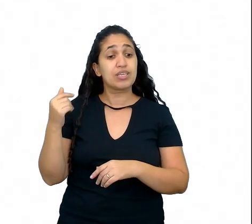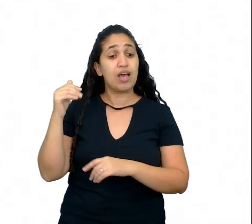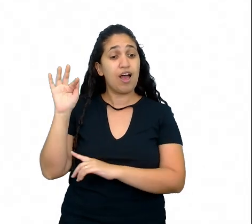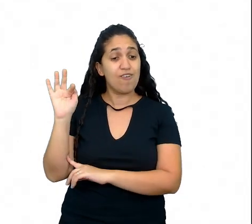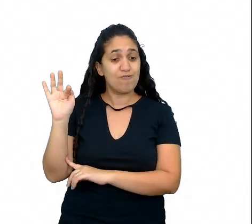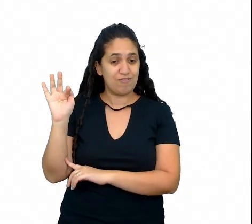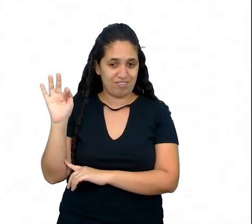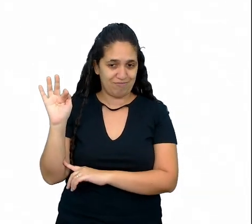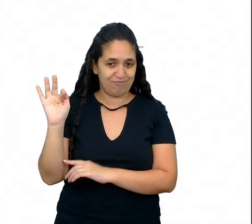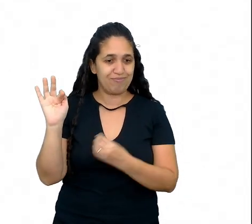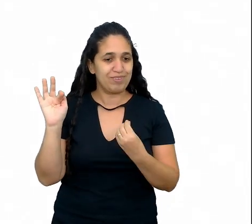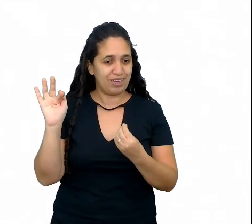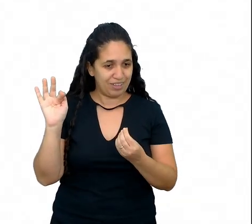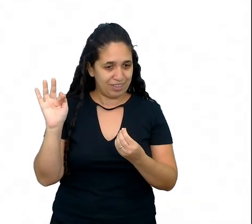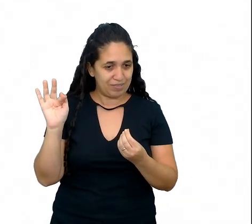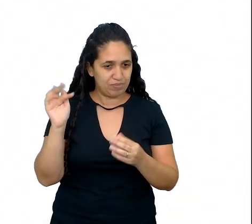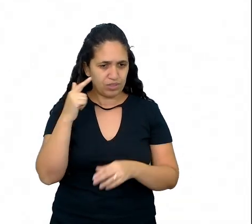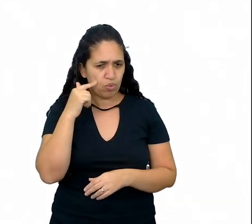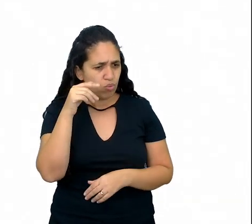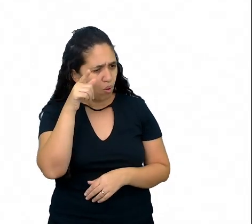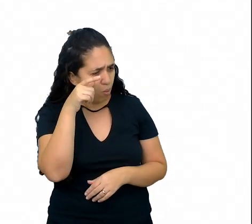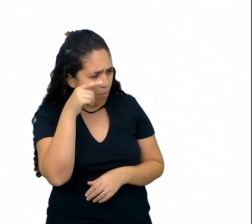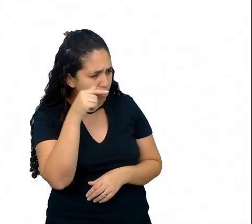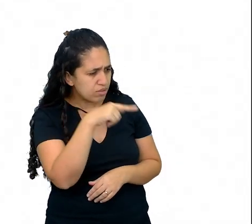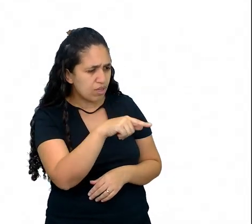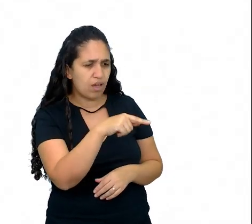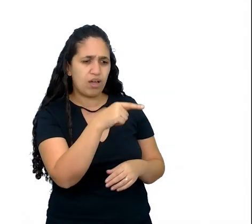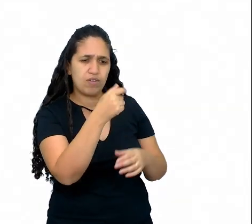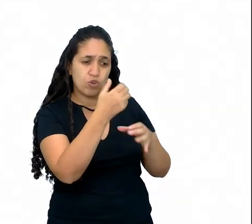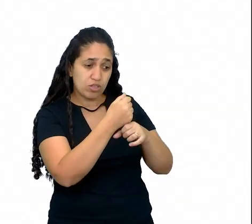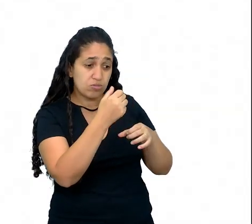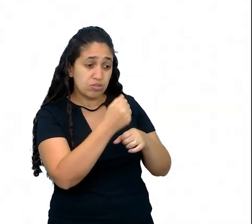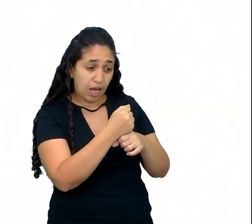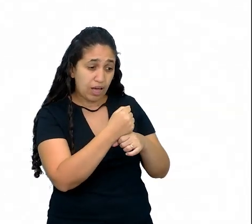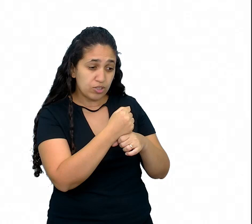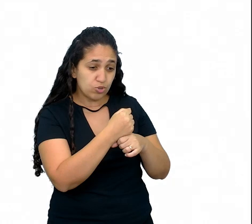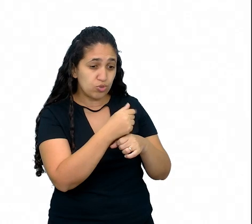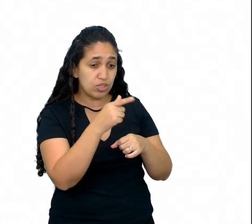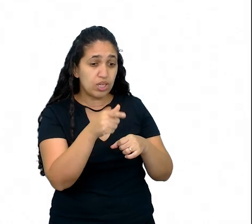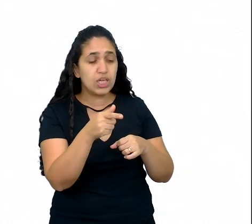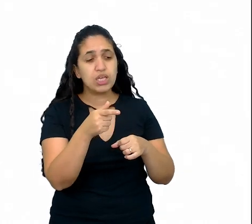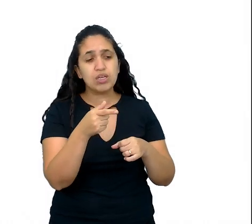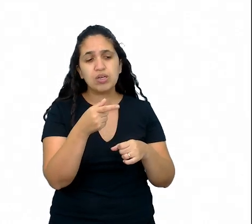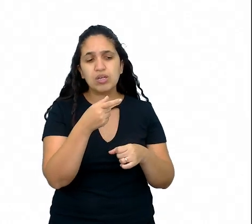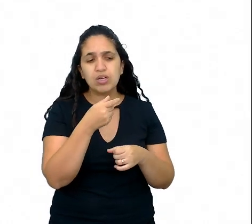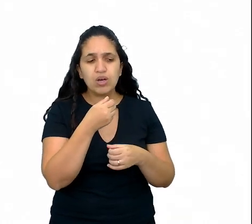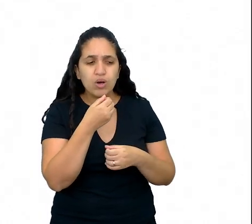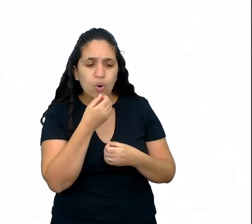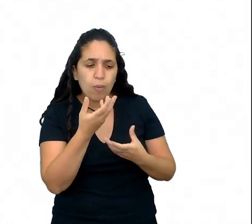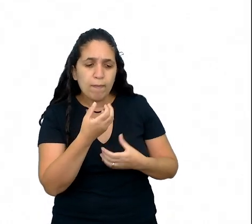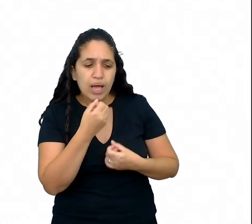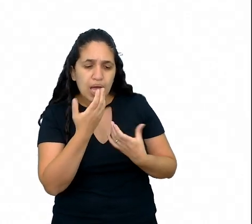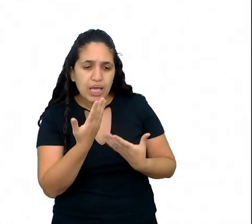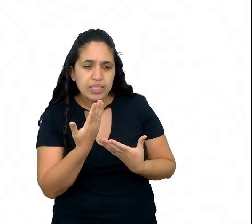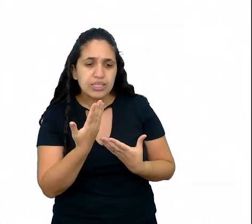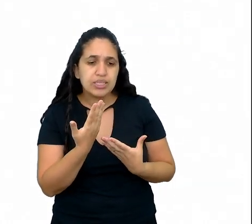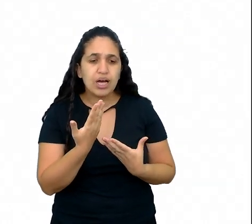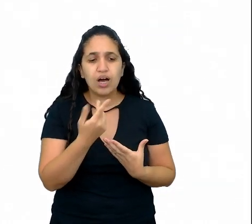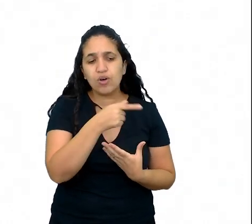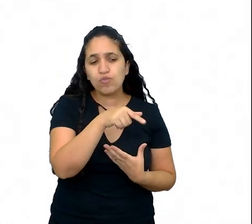tá? Então, observe os resultados registrados no quadro acima e faça um breve comentário informando as